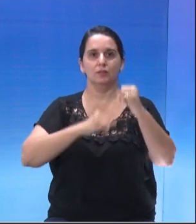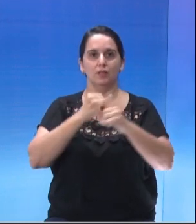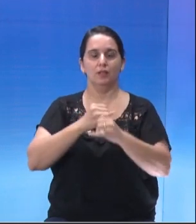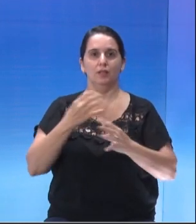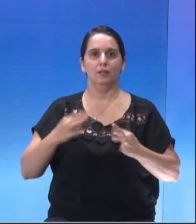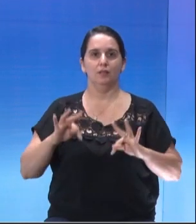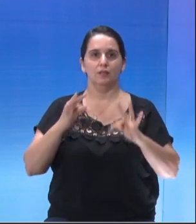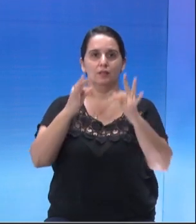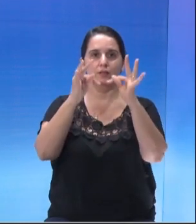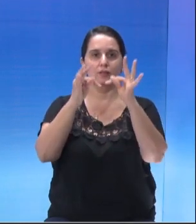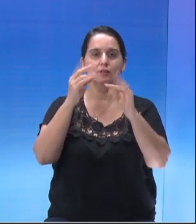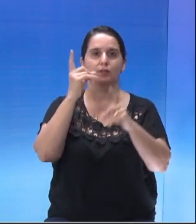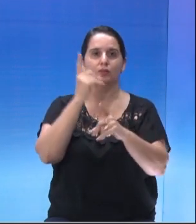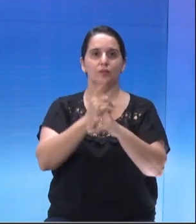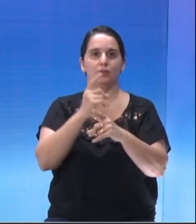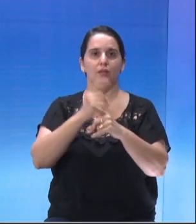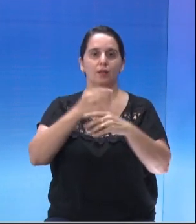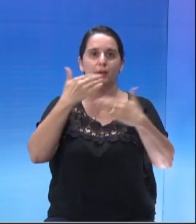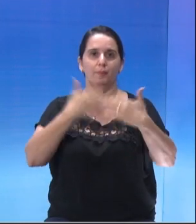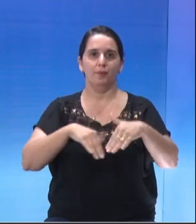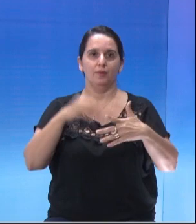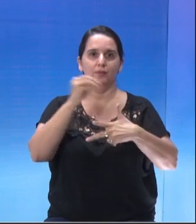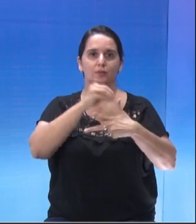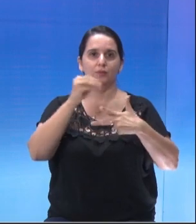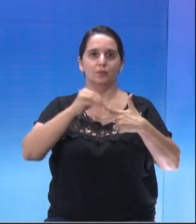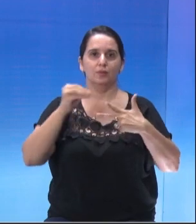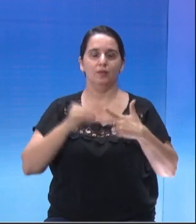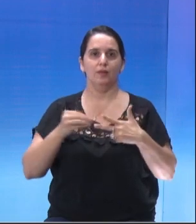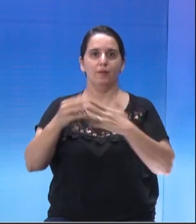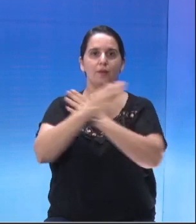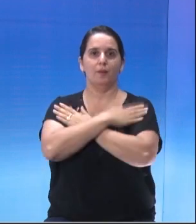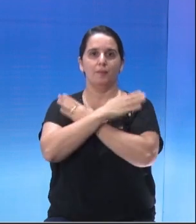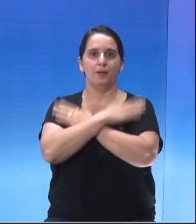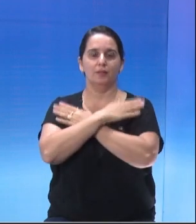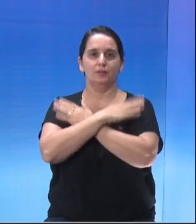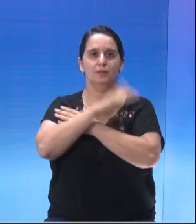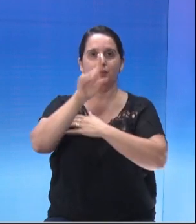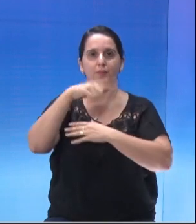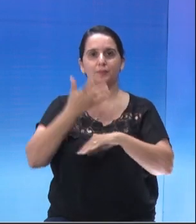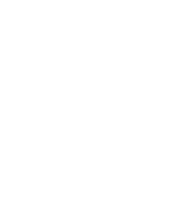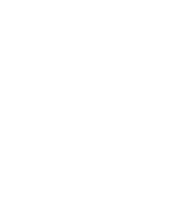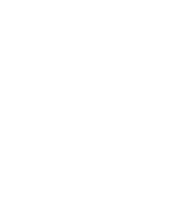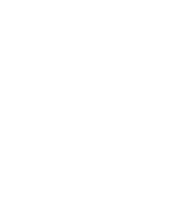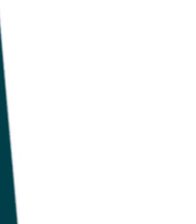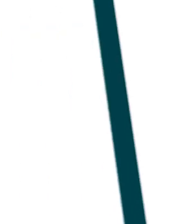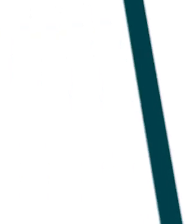vocês vão encontrar na prova do Enem. Um grande beijo para vocês e até a próxima aula.